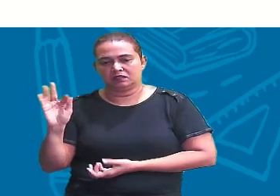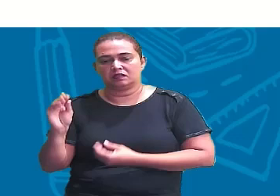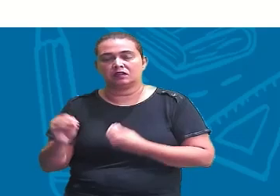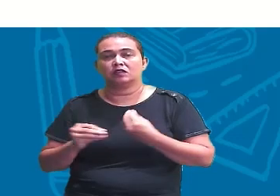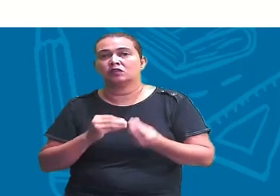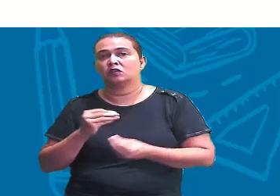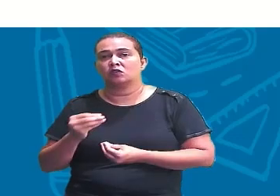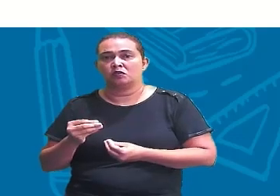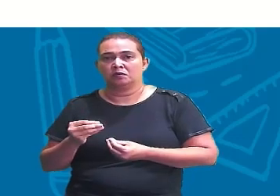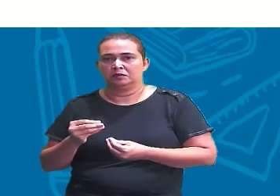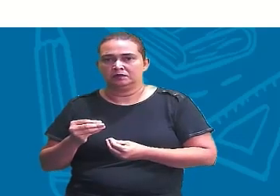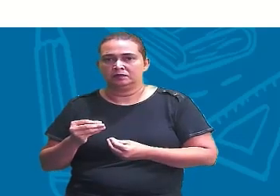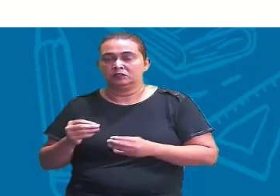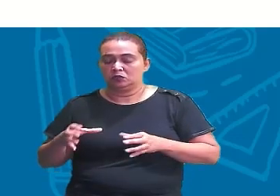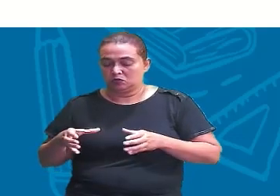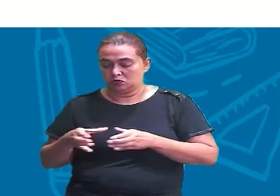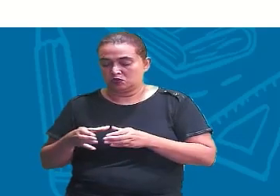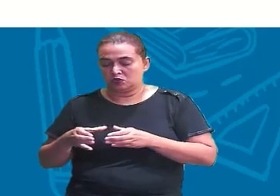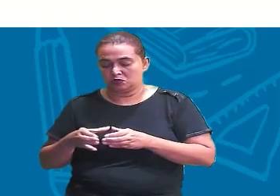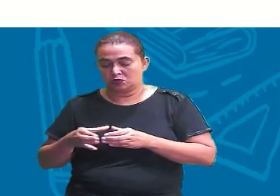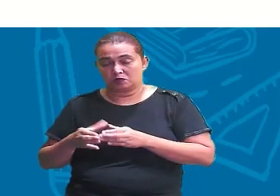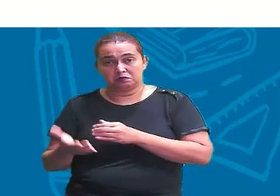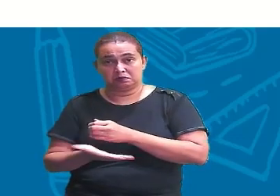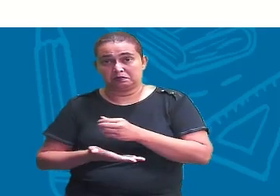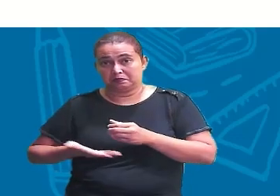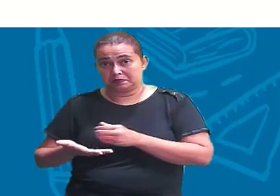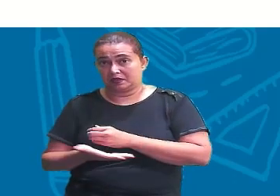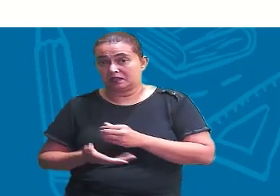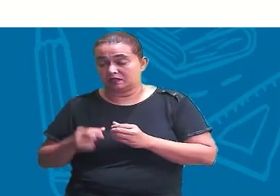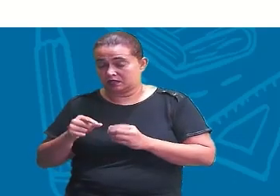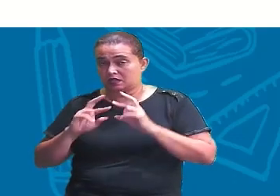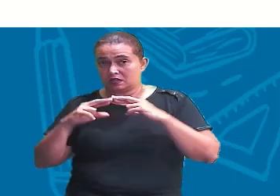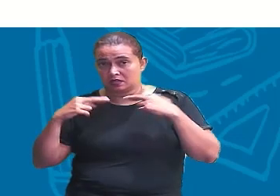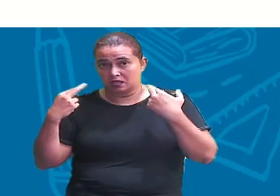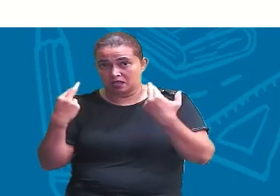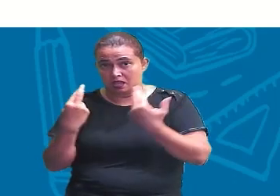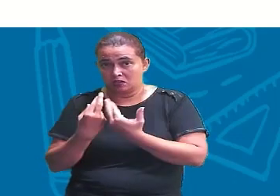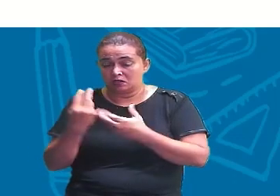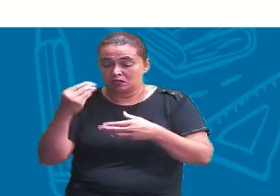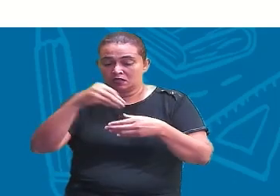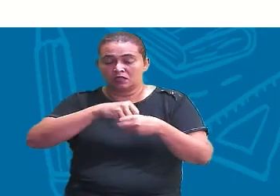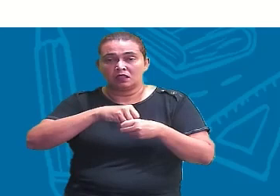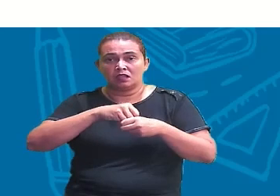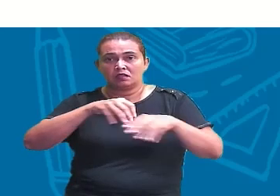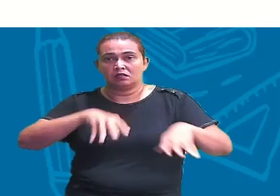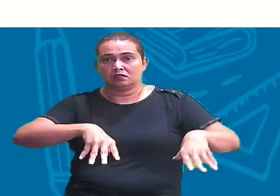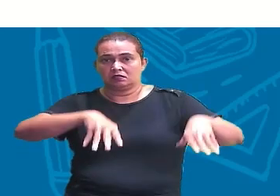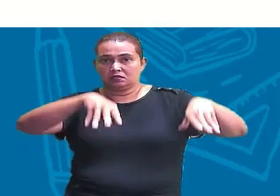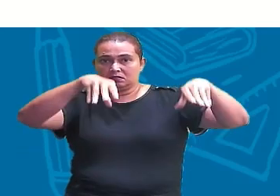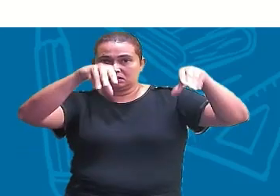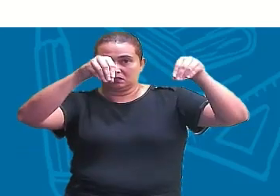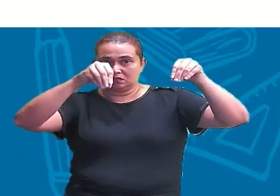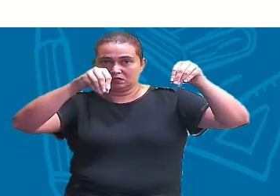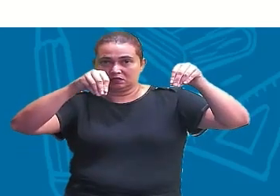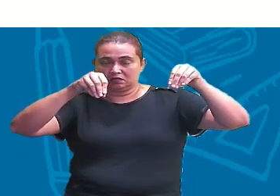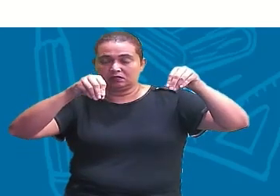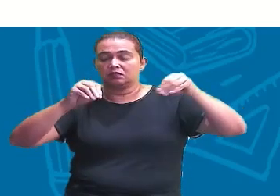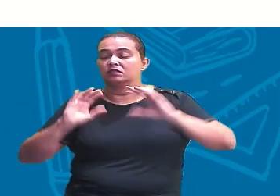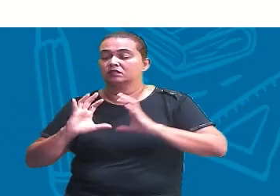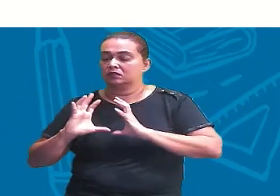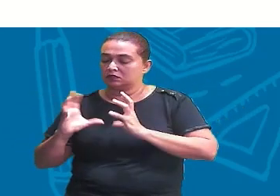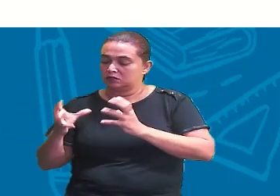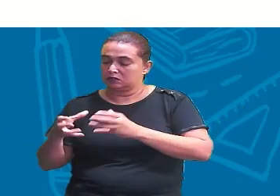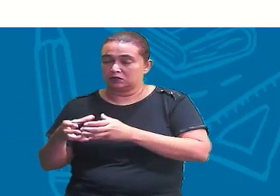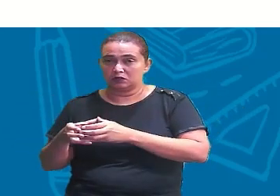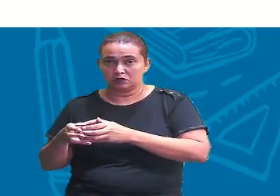terceiro estado ele vai se reunir, tá, dentro do Palácio Real com os outros dois estados. O primeiro estado,